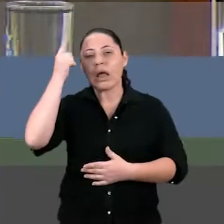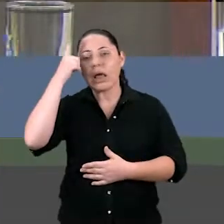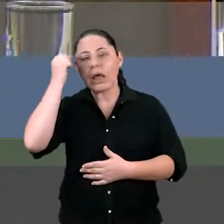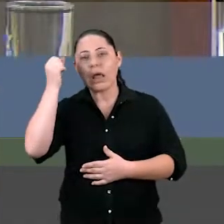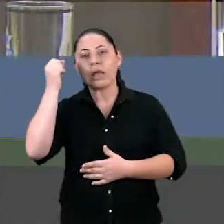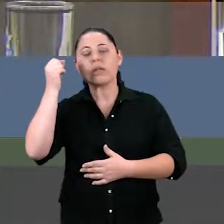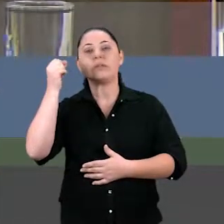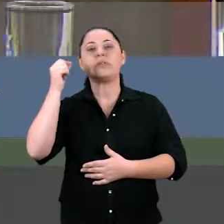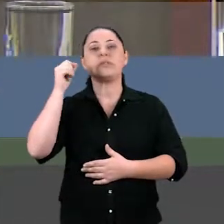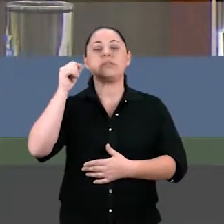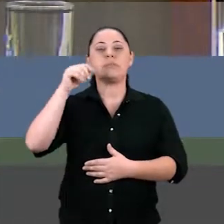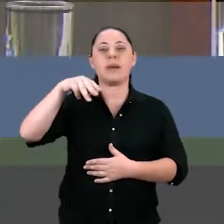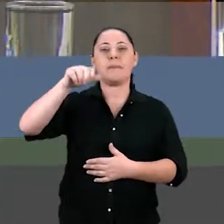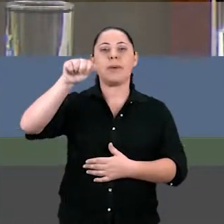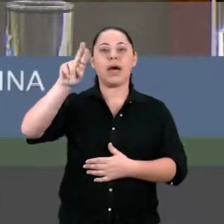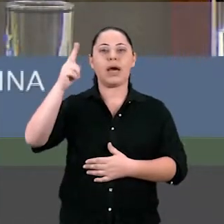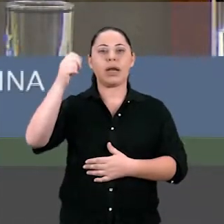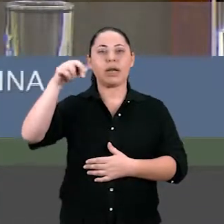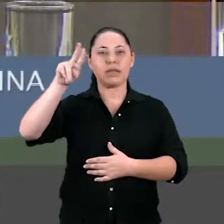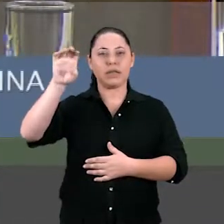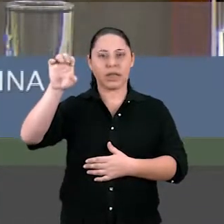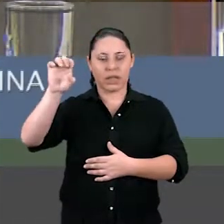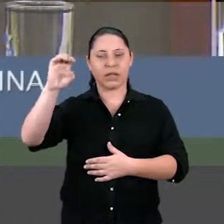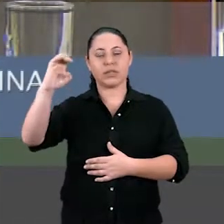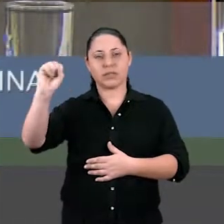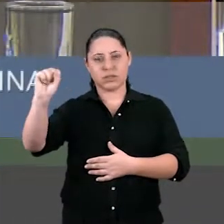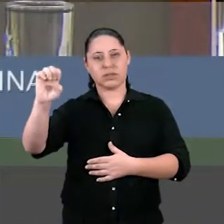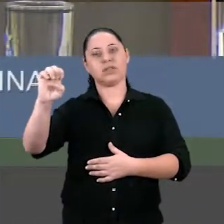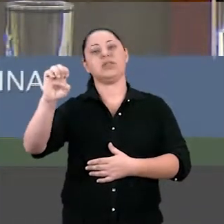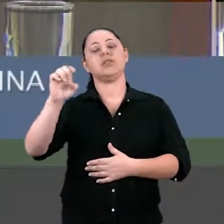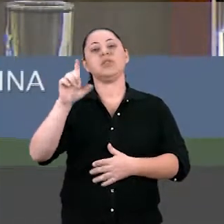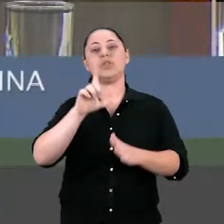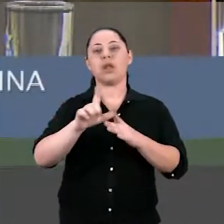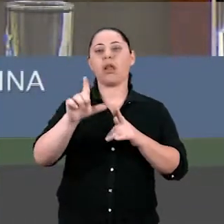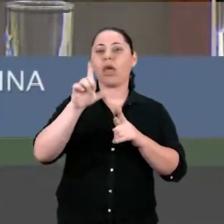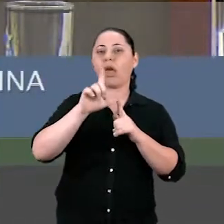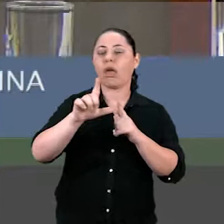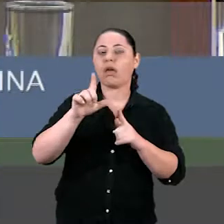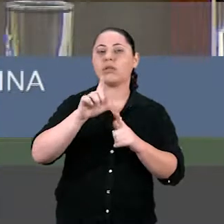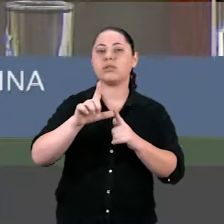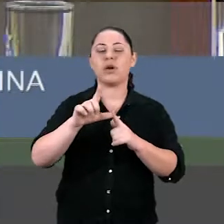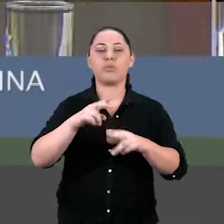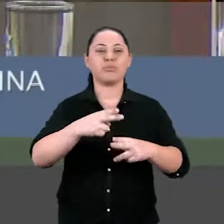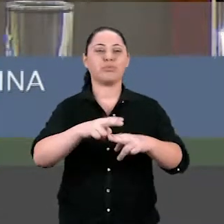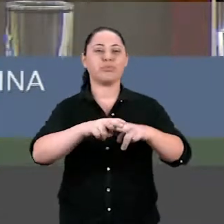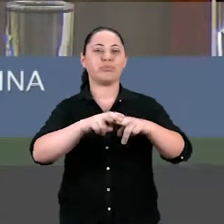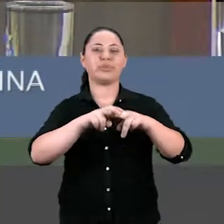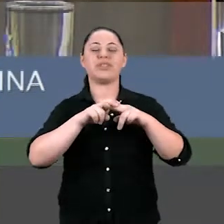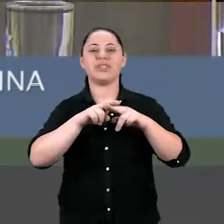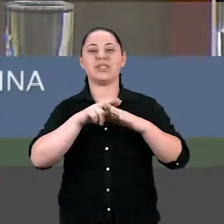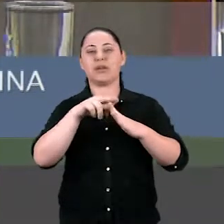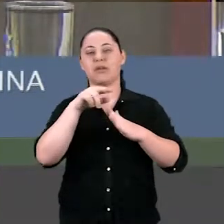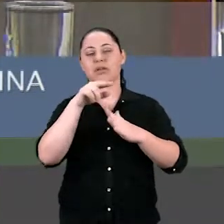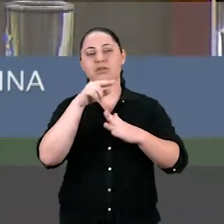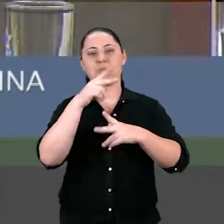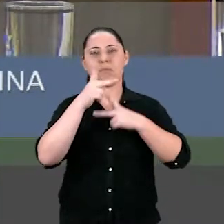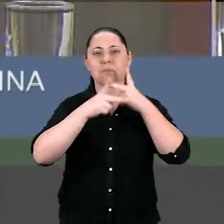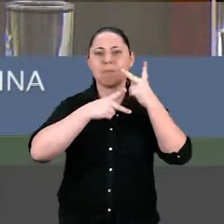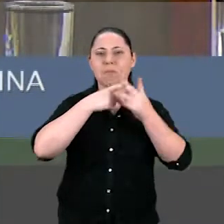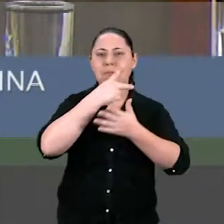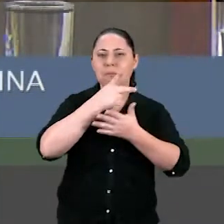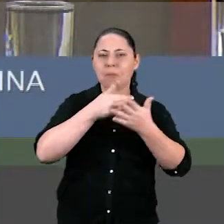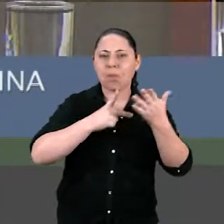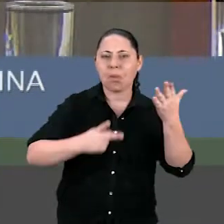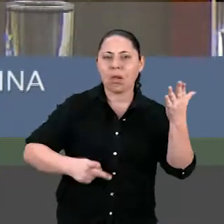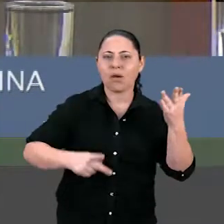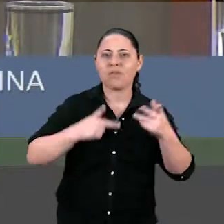E, portanto, ele maneja tão bem. Eu reafirmo aqui na presença do homenageado a primeira parte